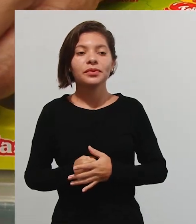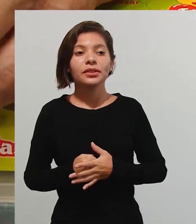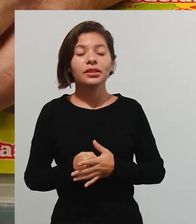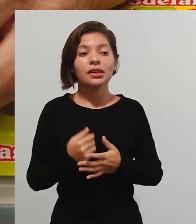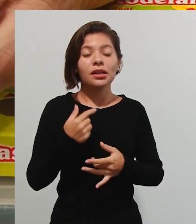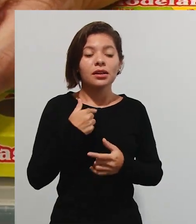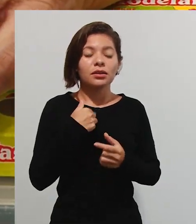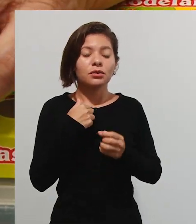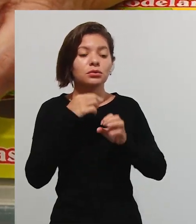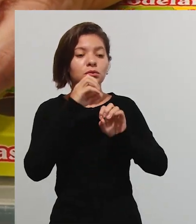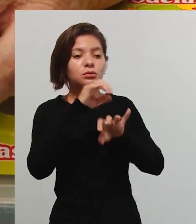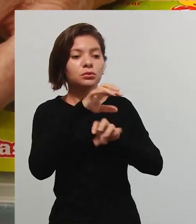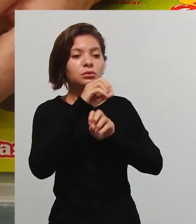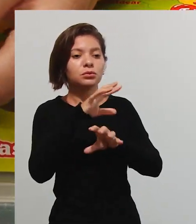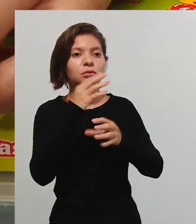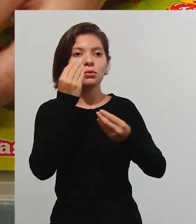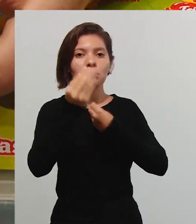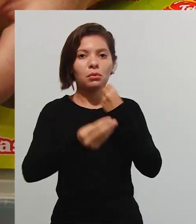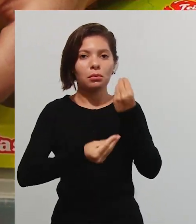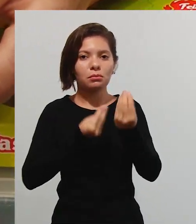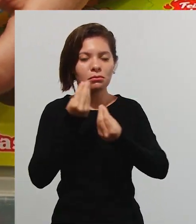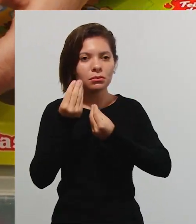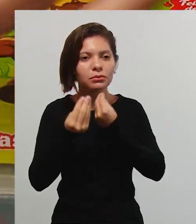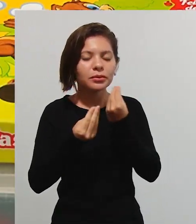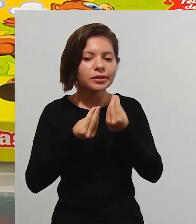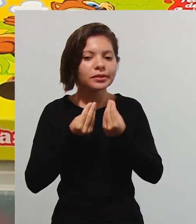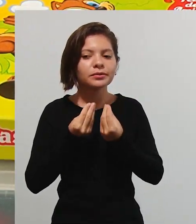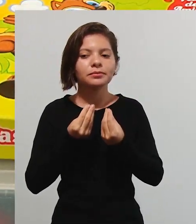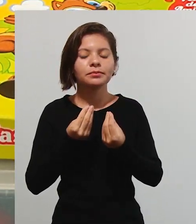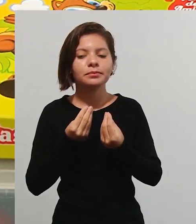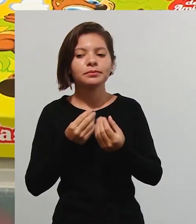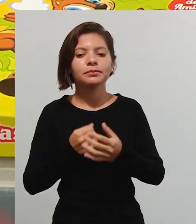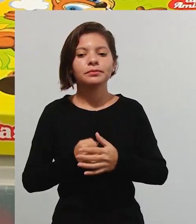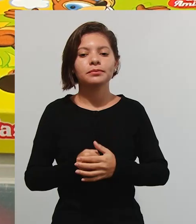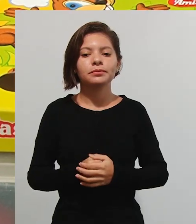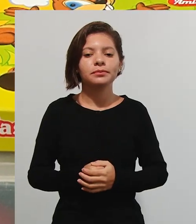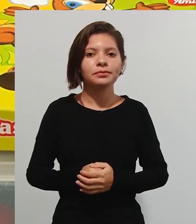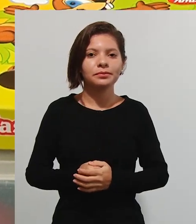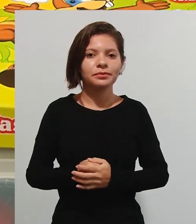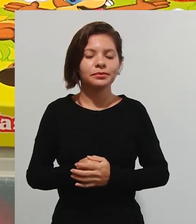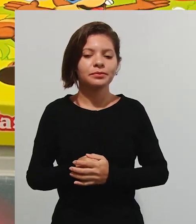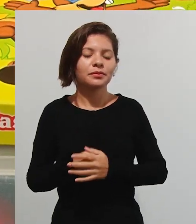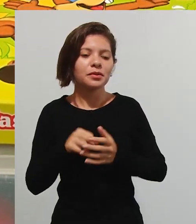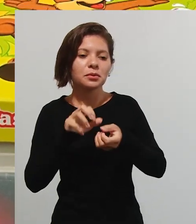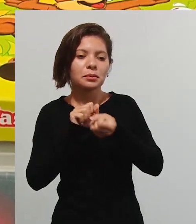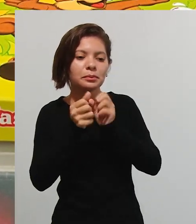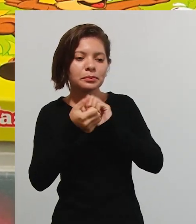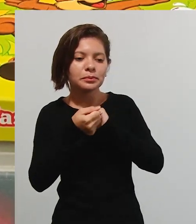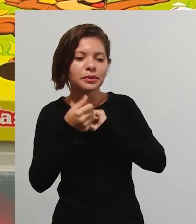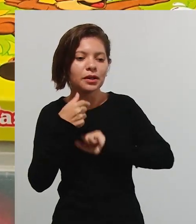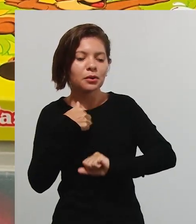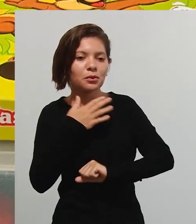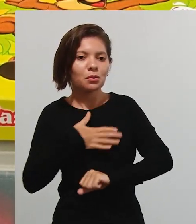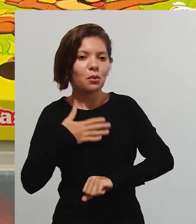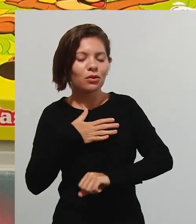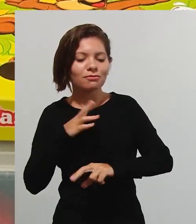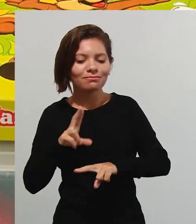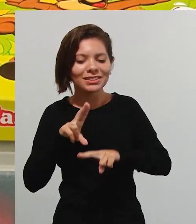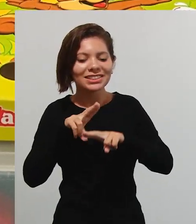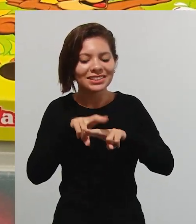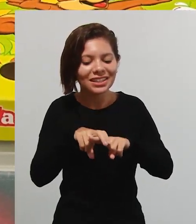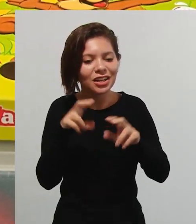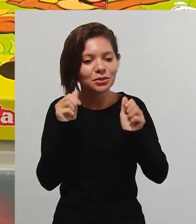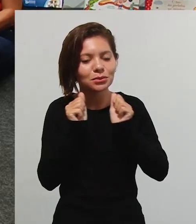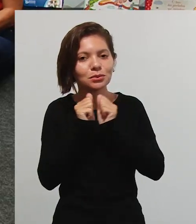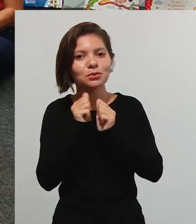Geralmente eu trabalho quando eu tô com a produção assim de massinha. Eu gosto de sentar com